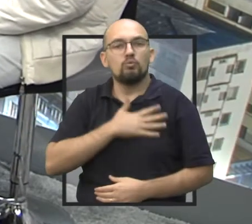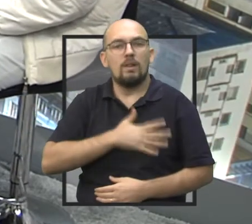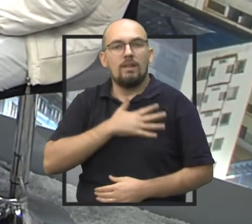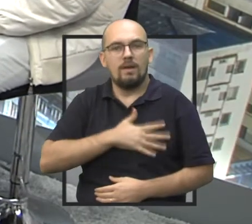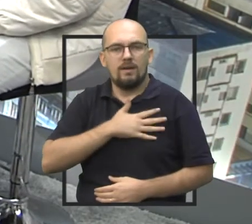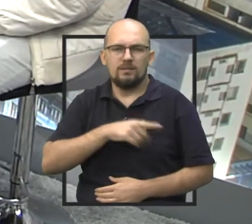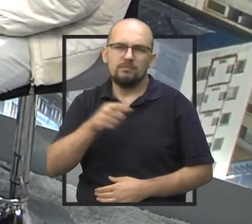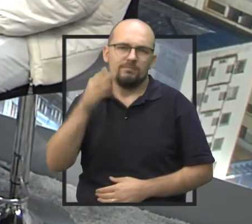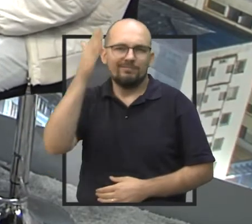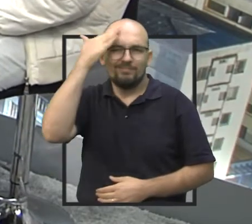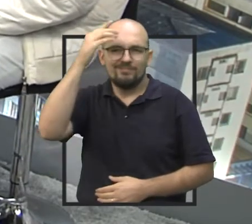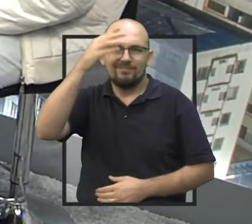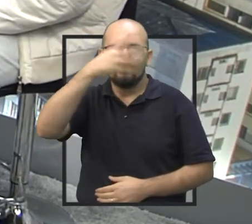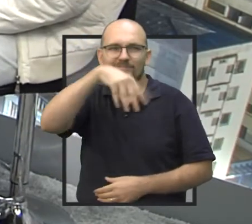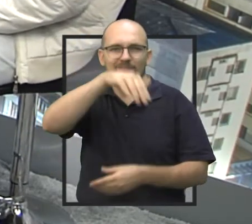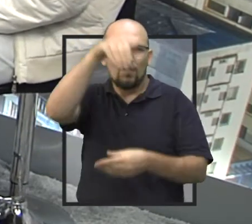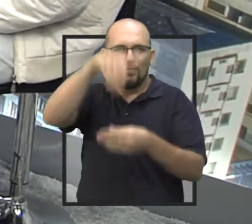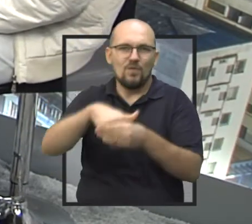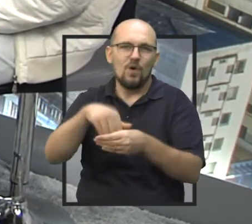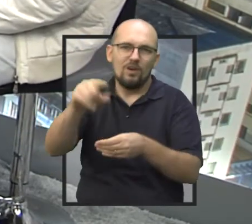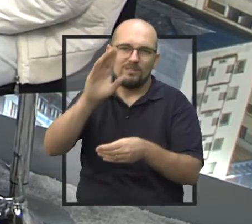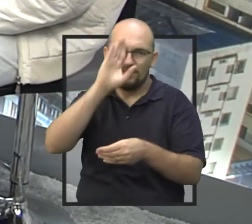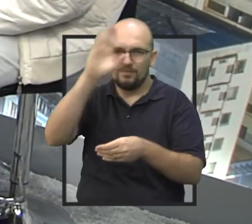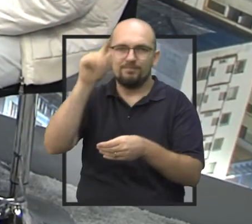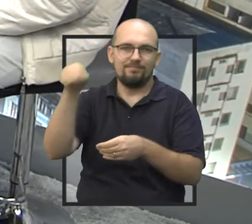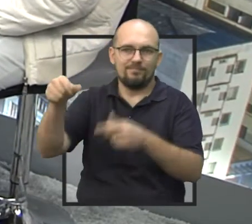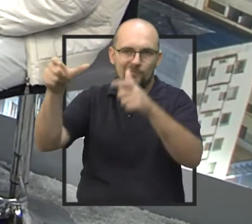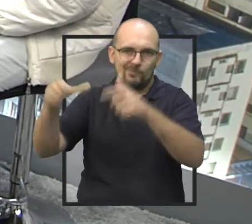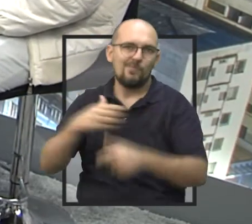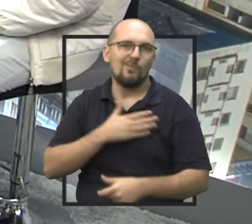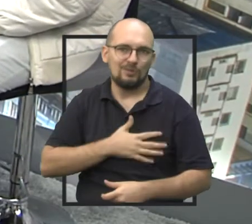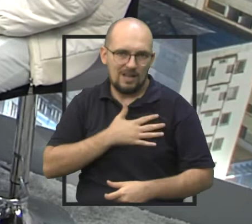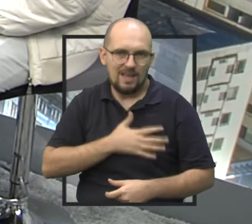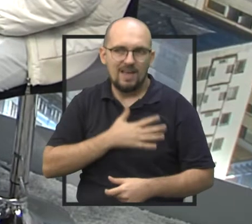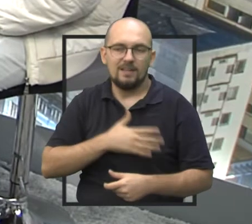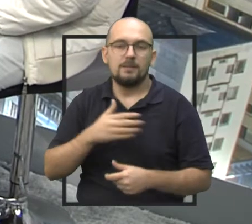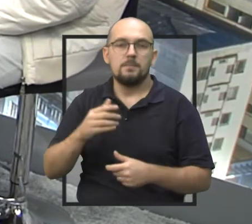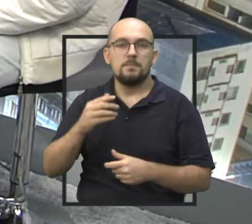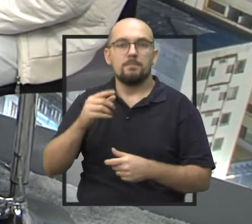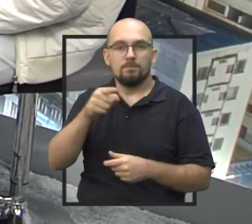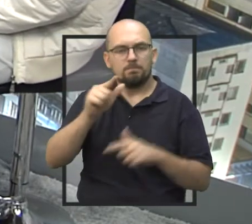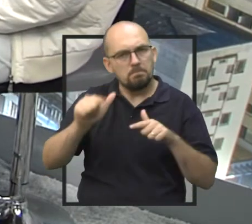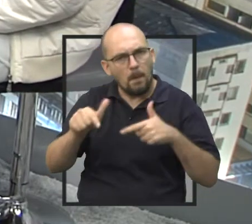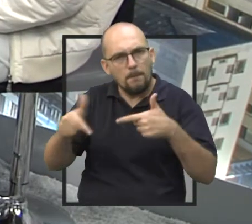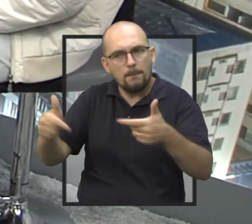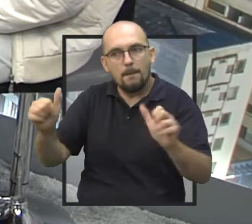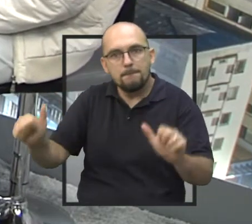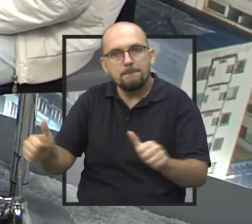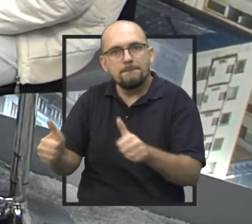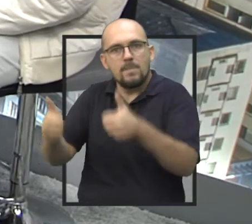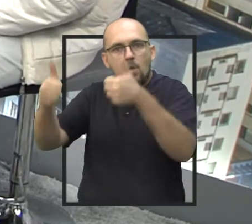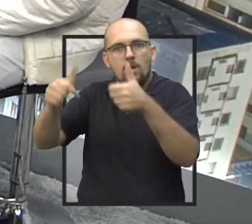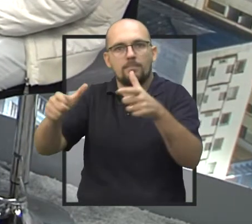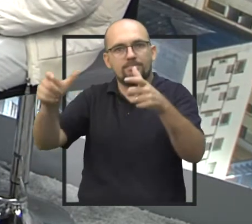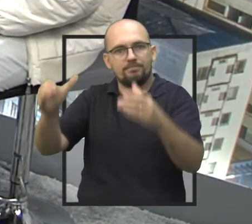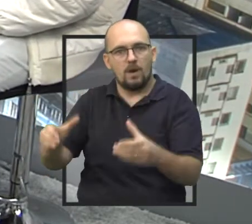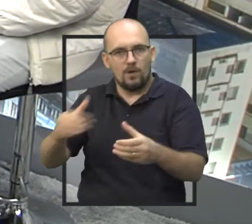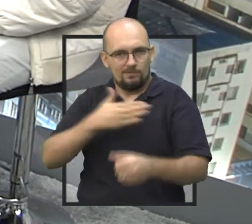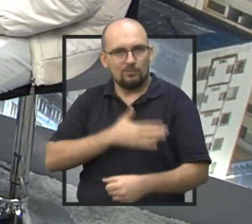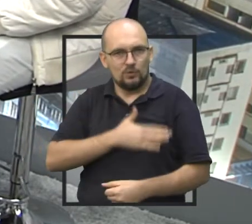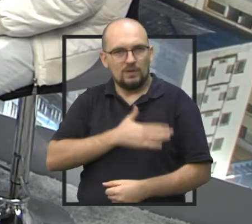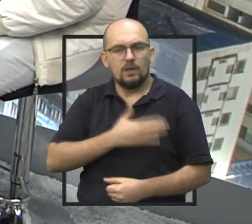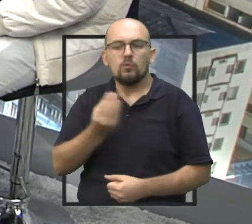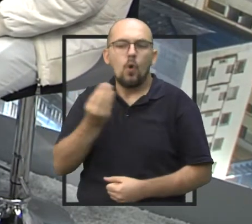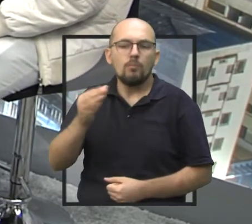uma base de eleitores ali, uma das bandeiras do mandato do senhor é levar melhorias ao bairro de Pouso Alegre de Baixo. Como é